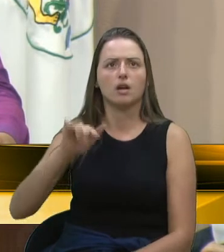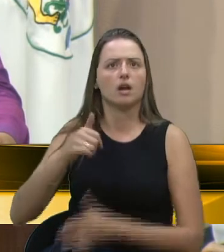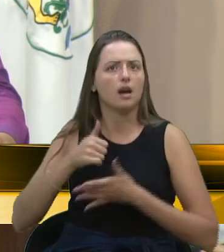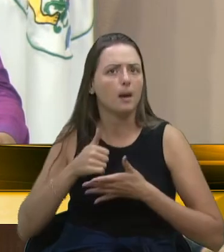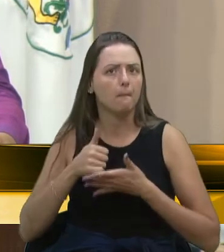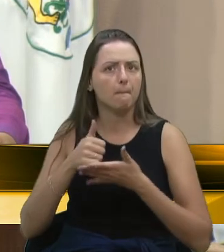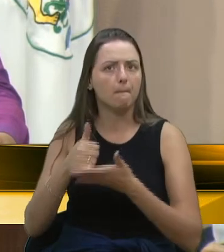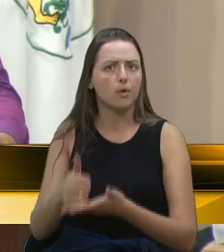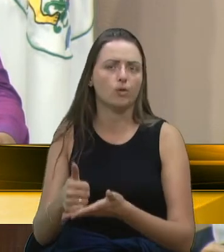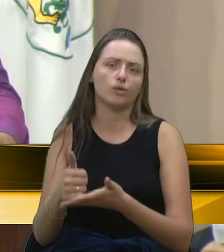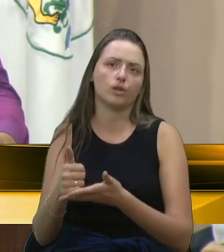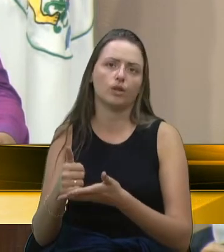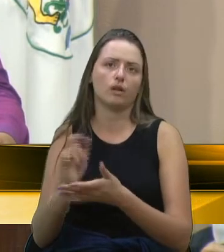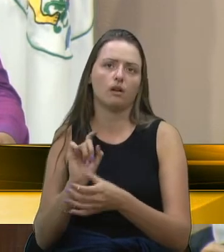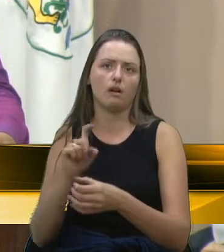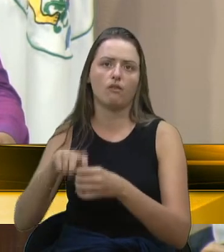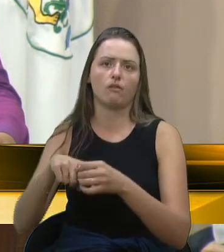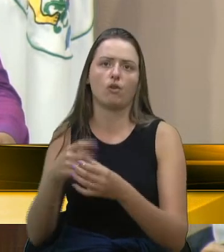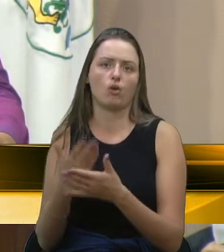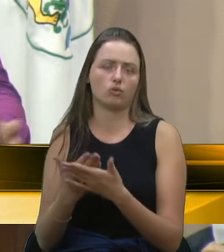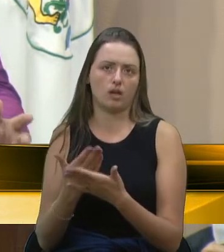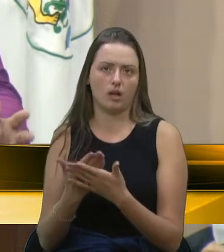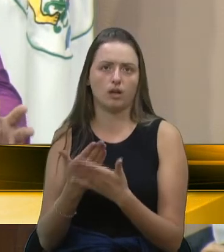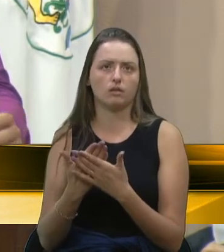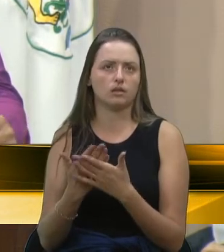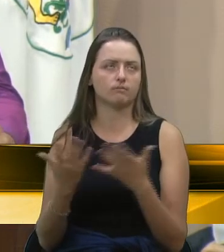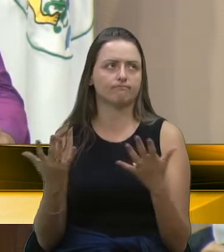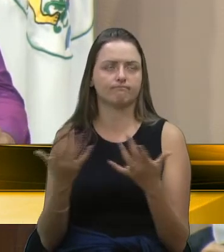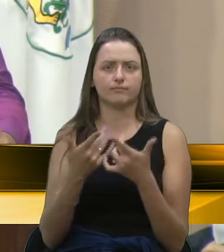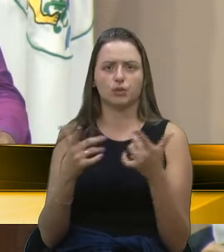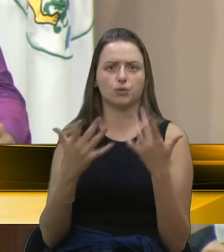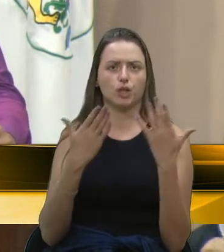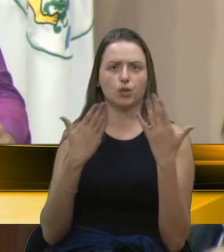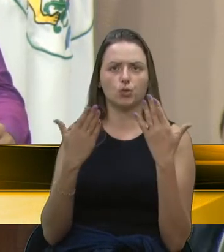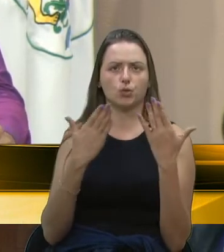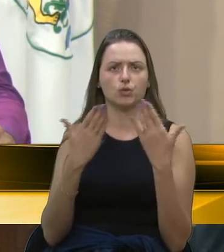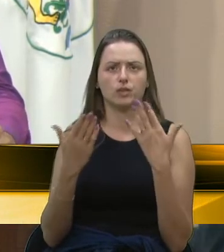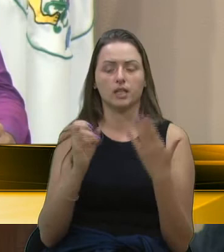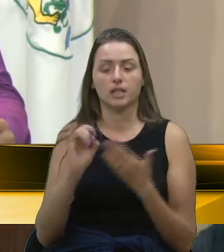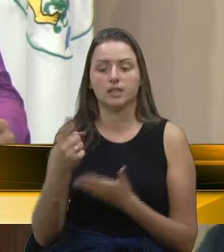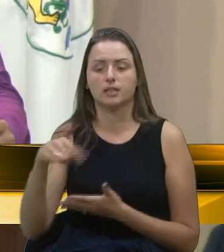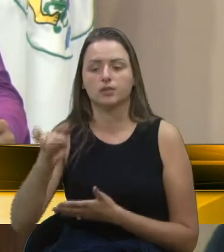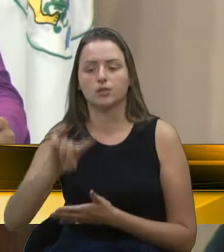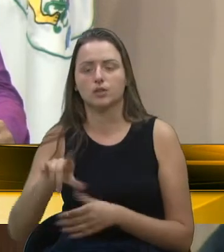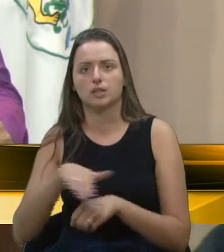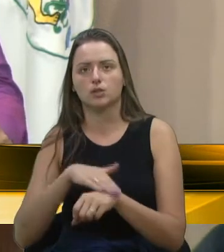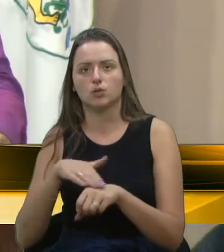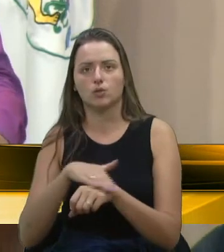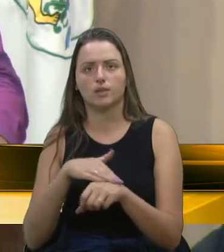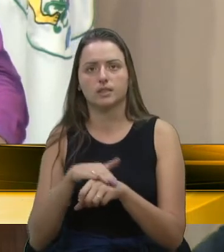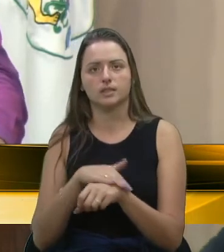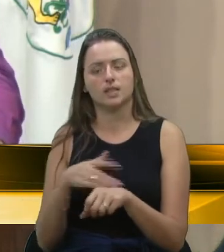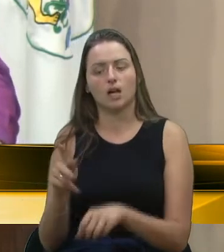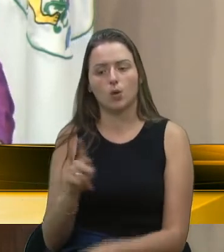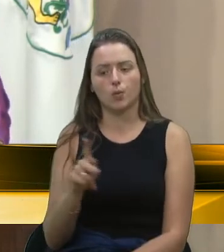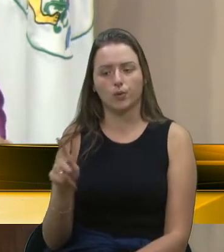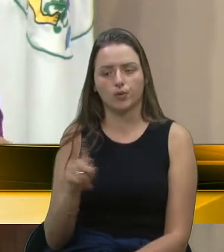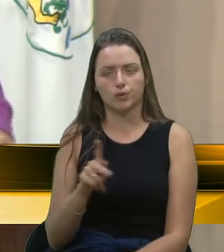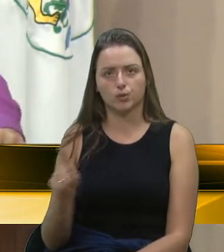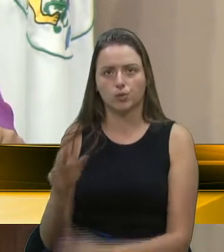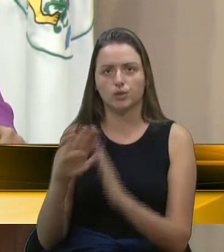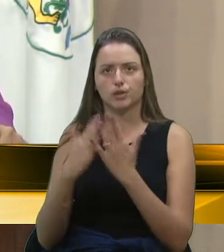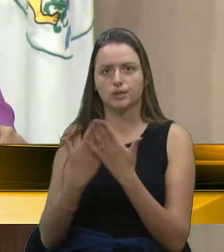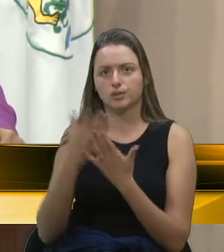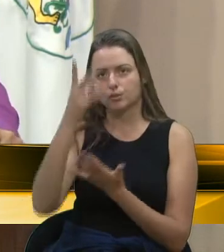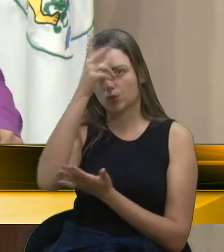favorável às aulas. Não há dúvida disso. Se vocês conversarem com os professores da rede